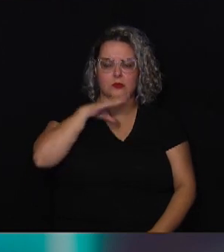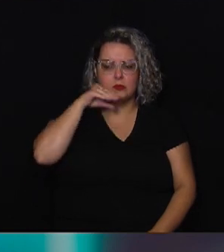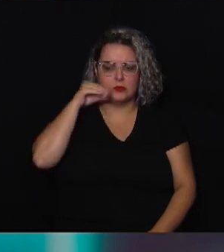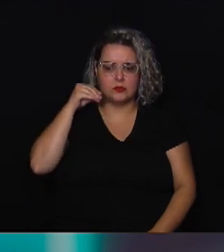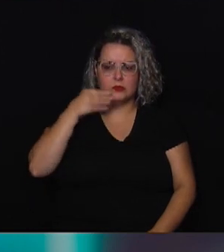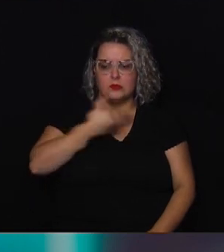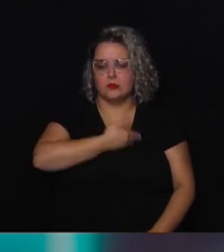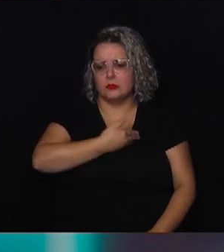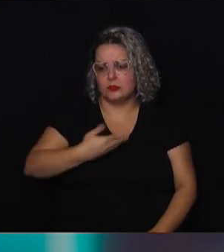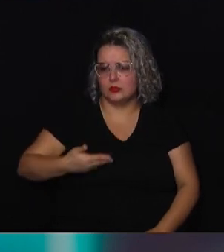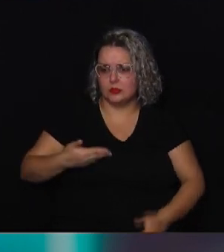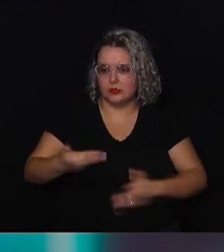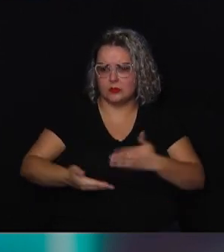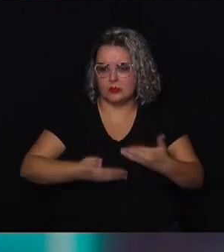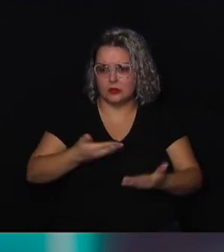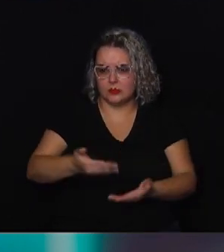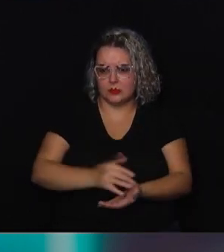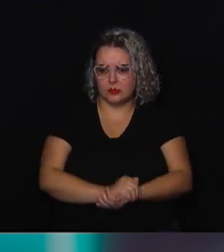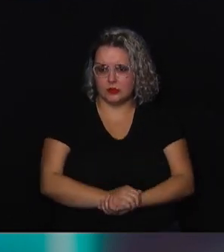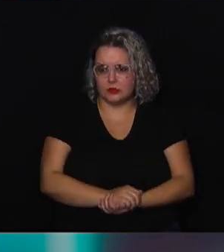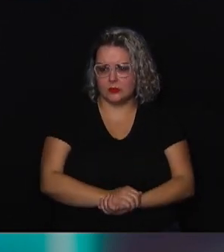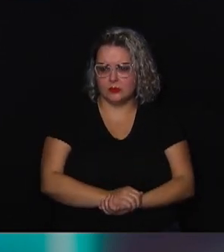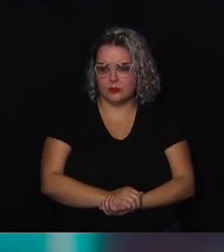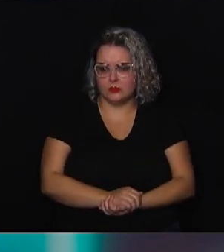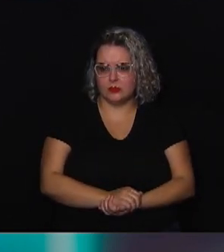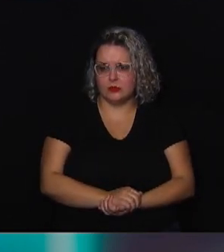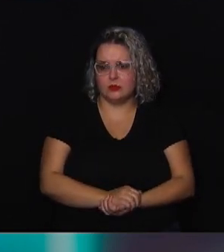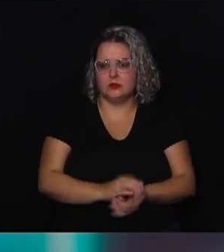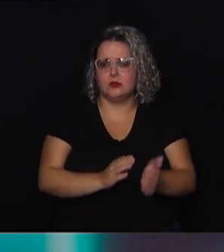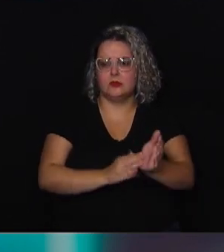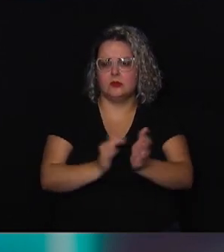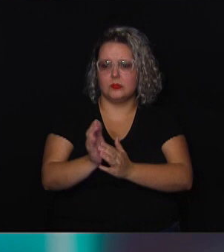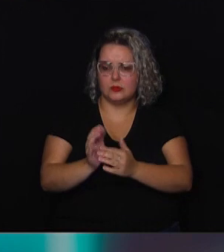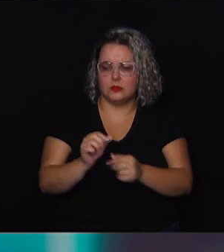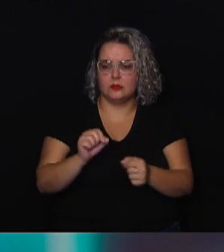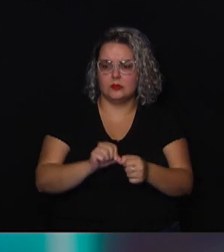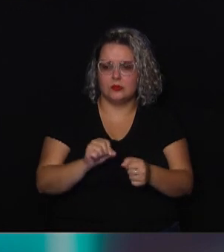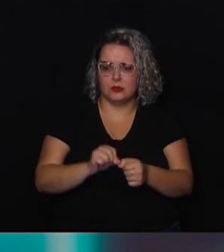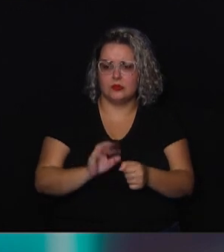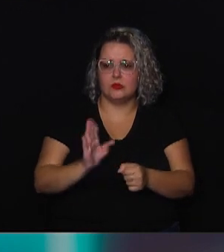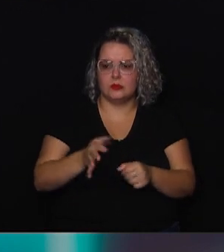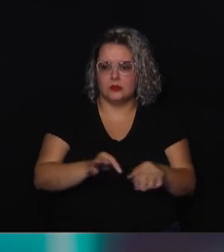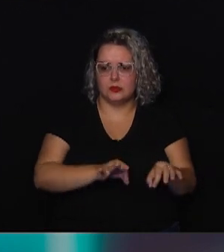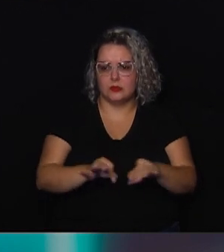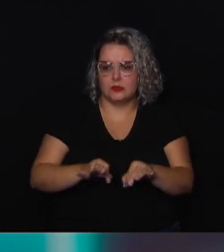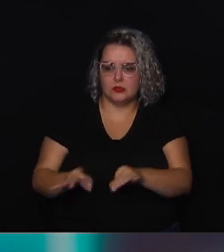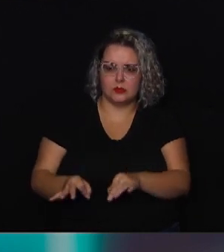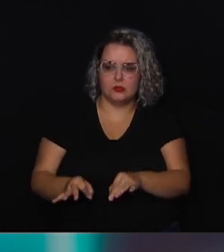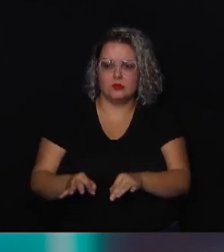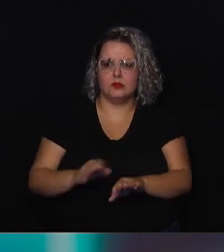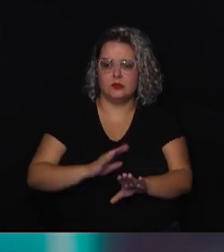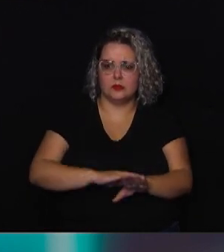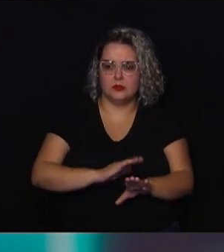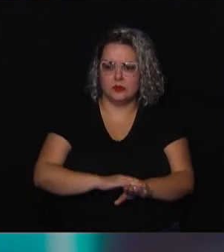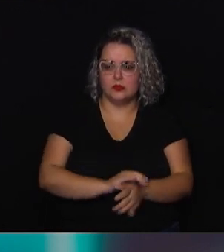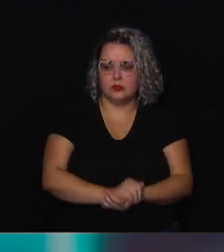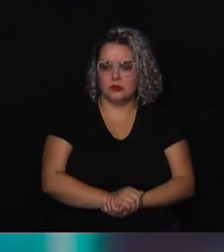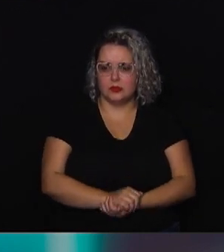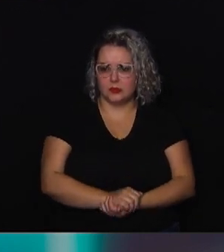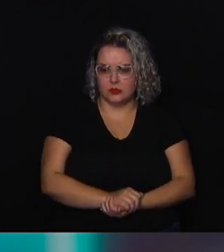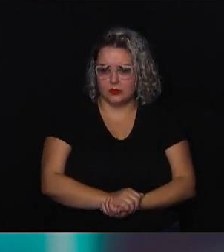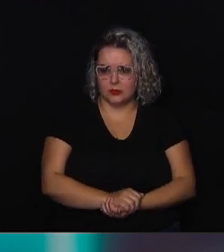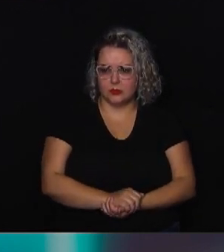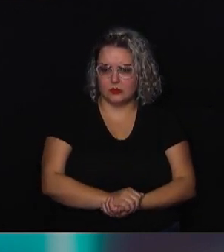todos os concursos que têm sido feitos e que já estão programados para esse exercício, né, a